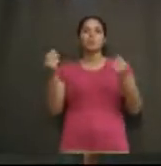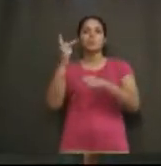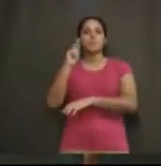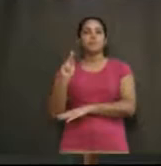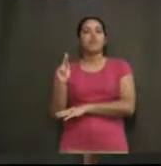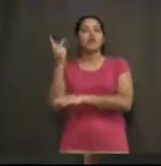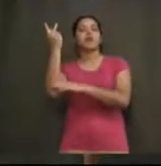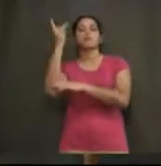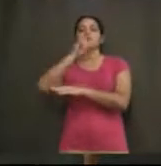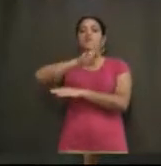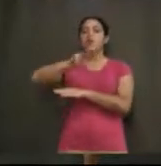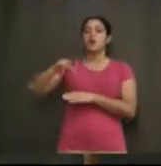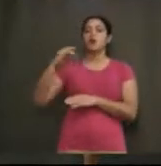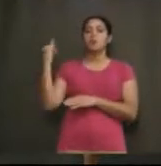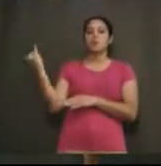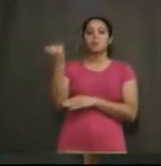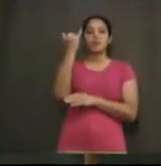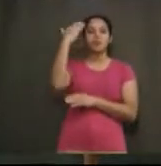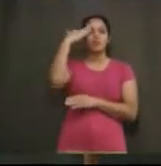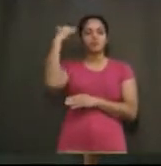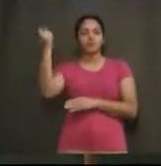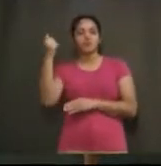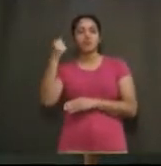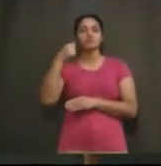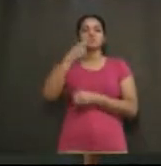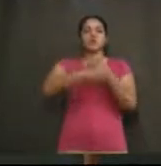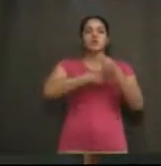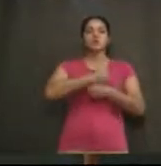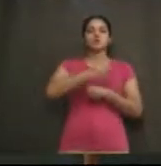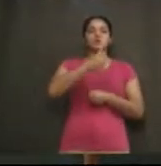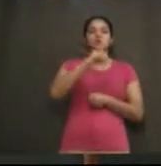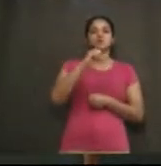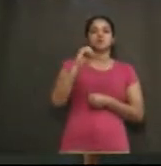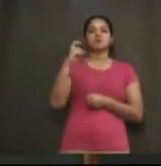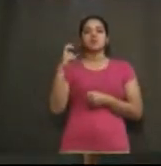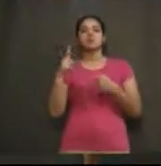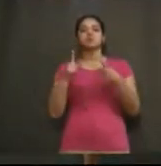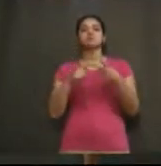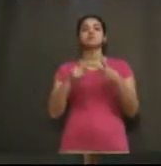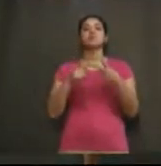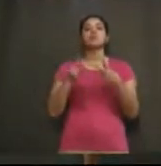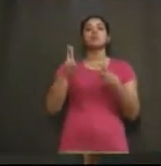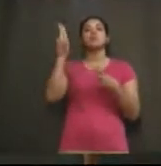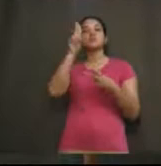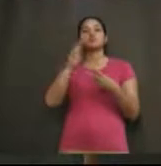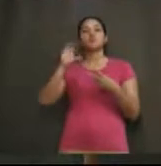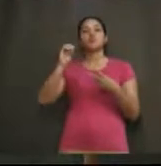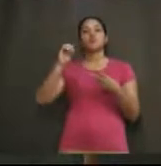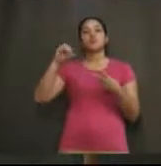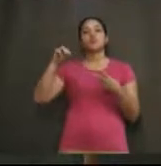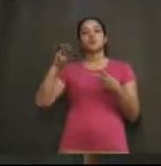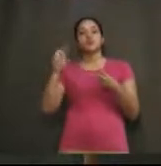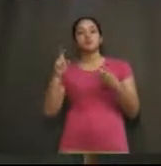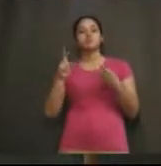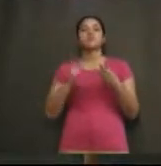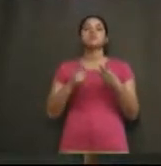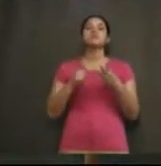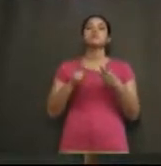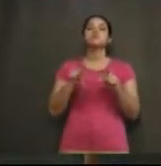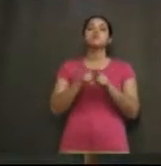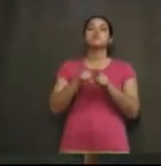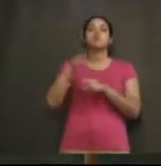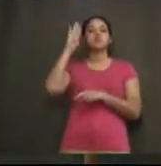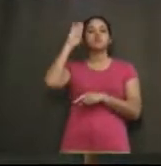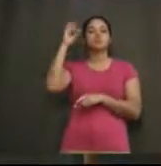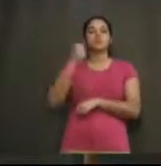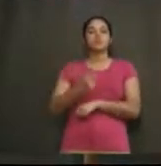de Física Teórica, em 2005, o Prêmio Universidade de Coimbra, em 2007, o Grande Prêmio Científico Louis